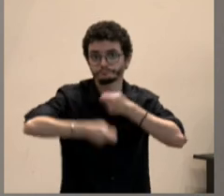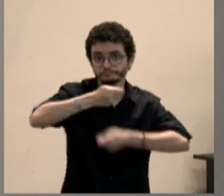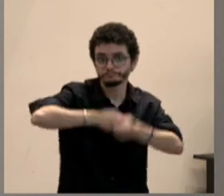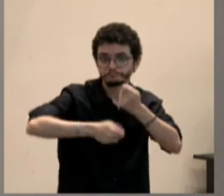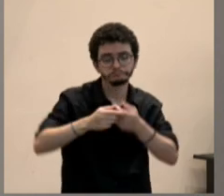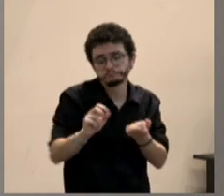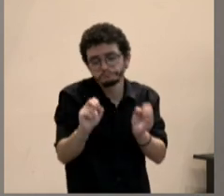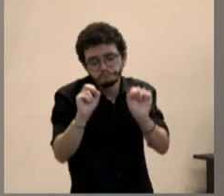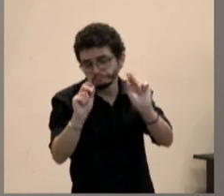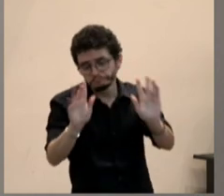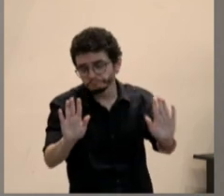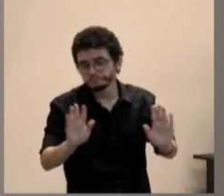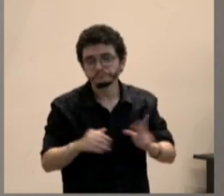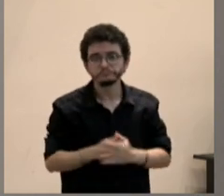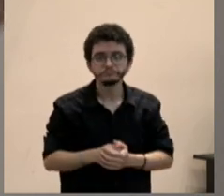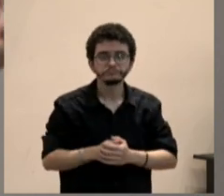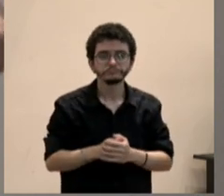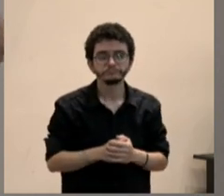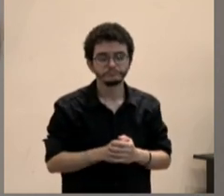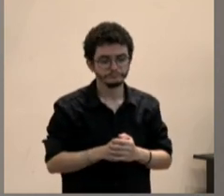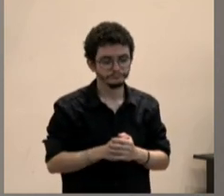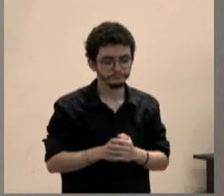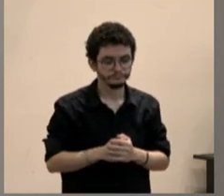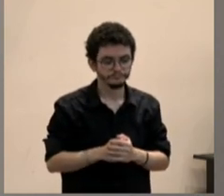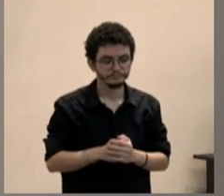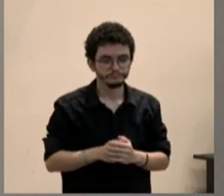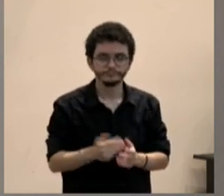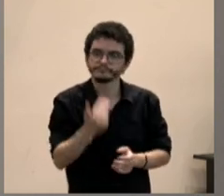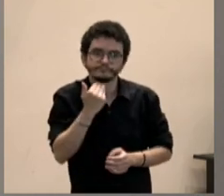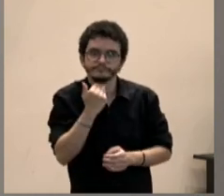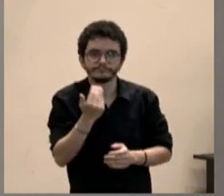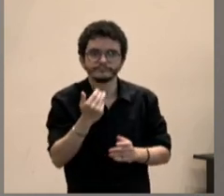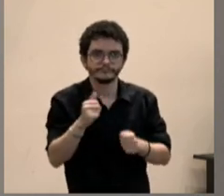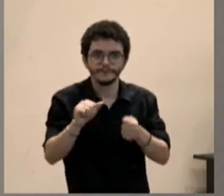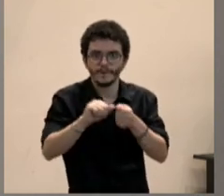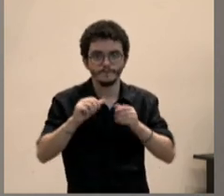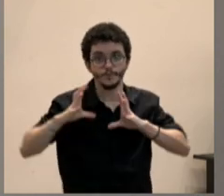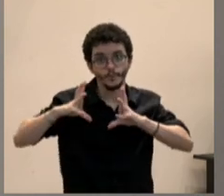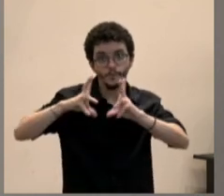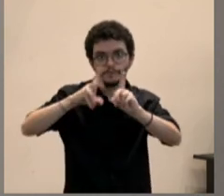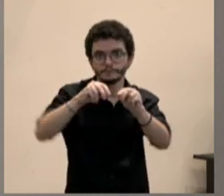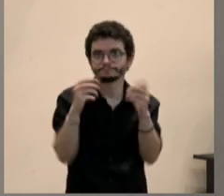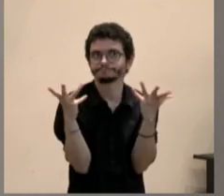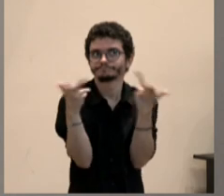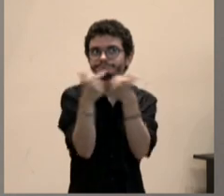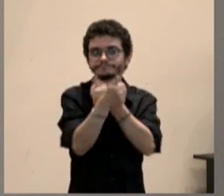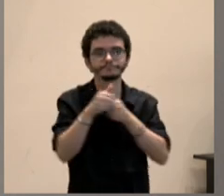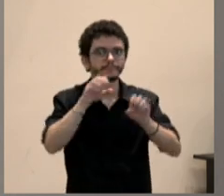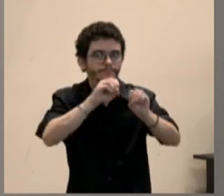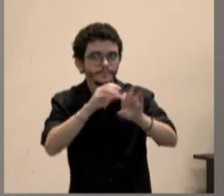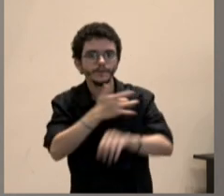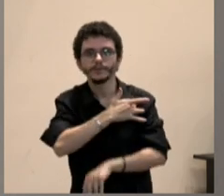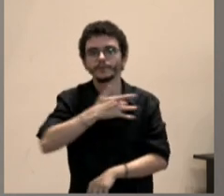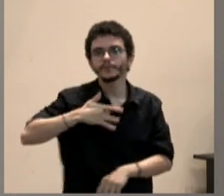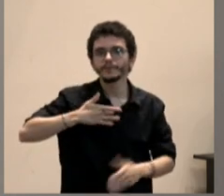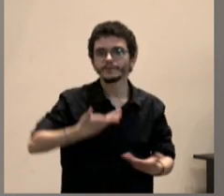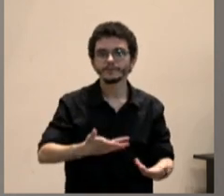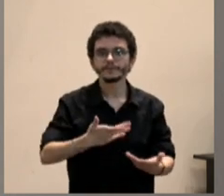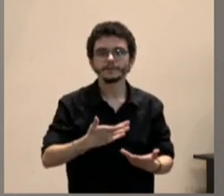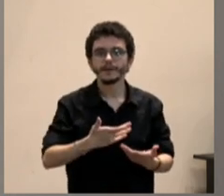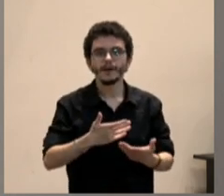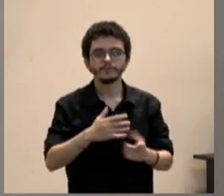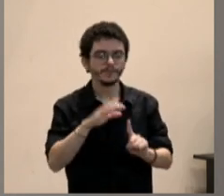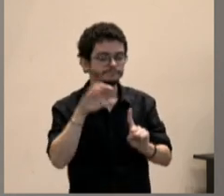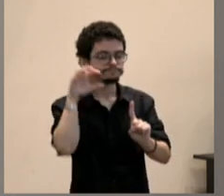tudo bem, o país não está mil maravilhas, né, na educação e na saúde para não se sujeitar